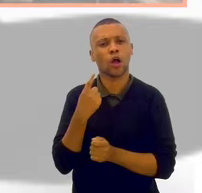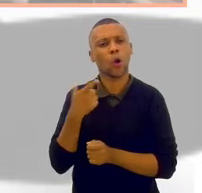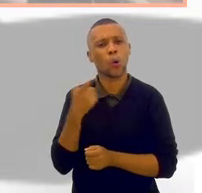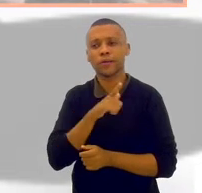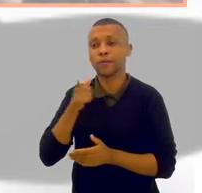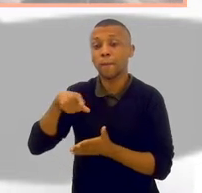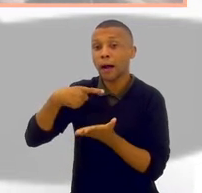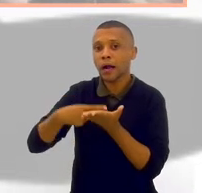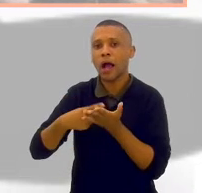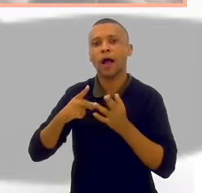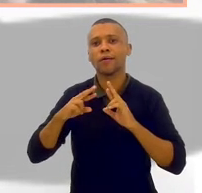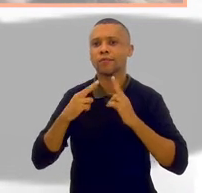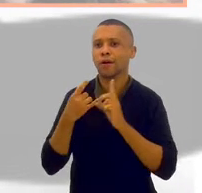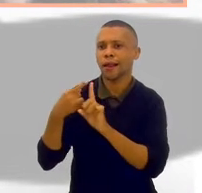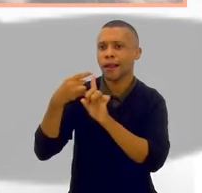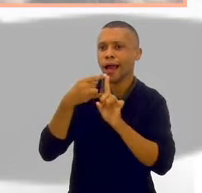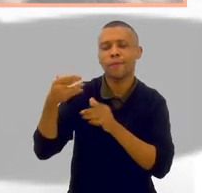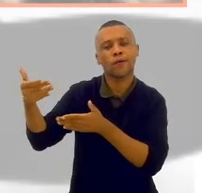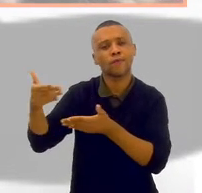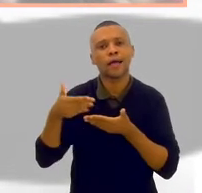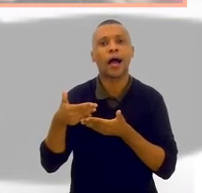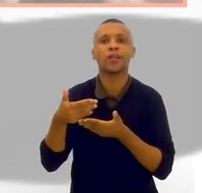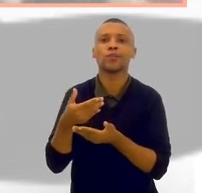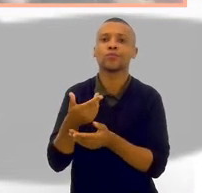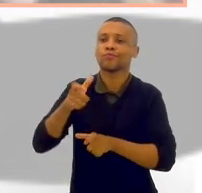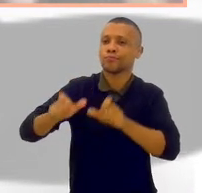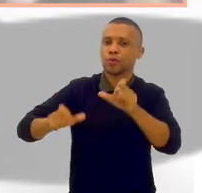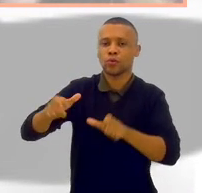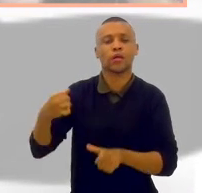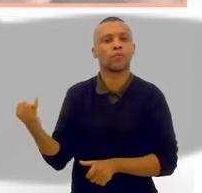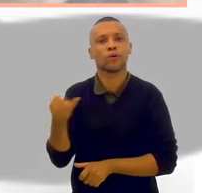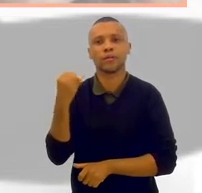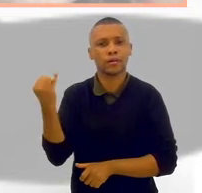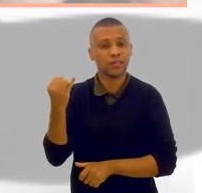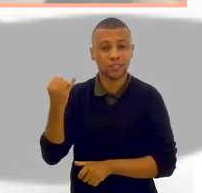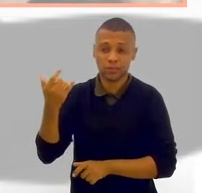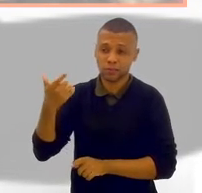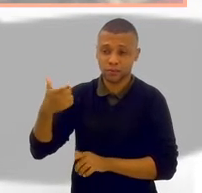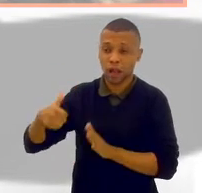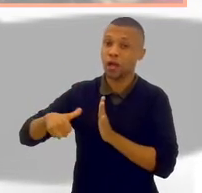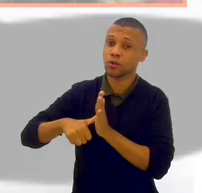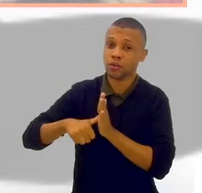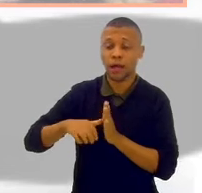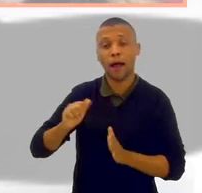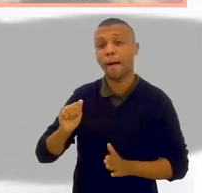gente conseguiu trazer muitas, muitas pessoas importantes para a BIM, inclusive você.